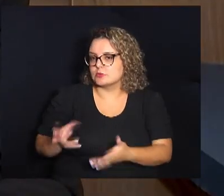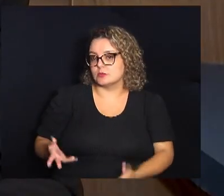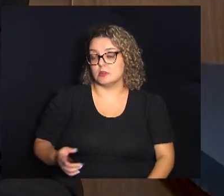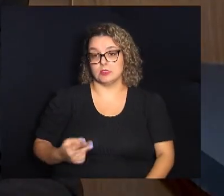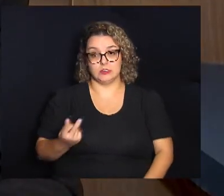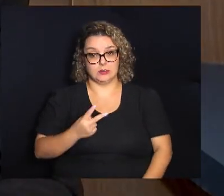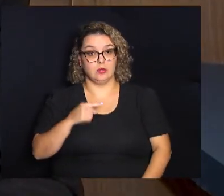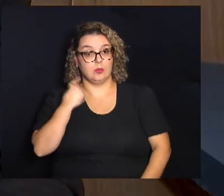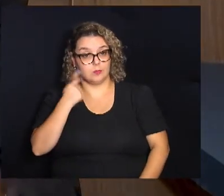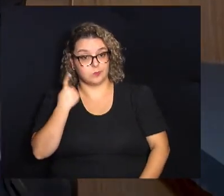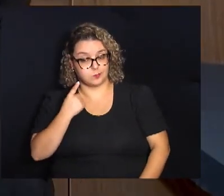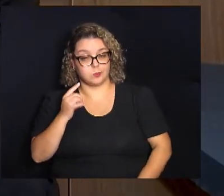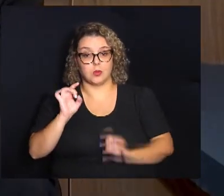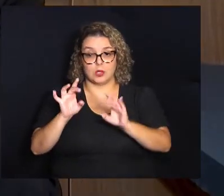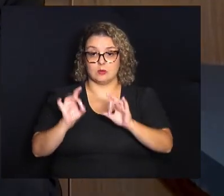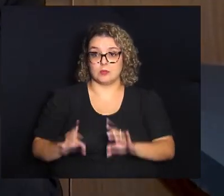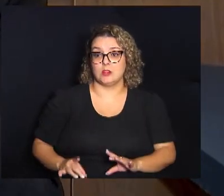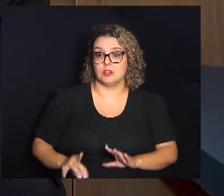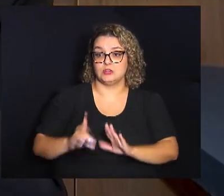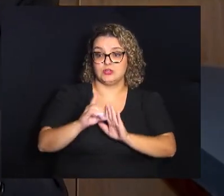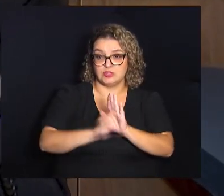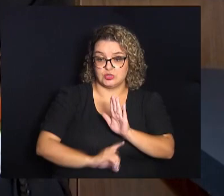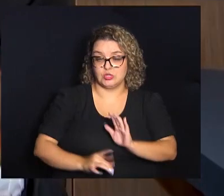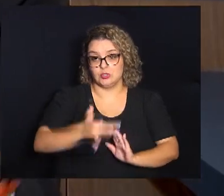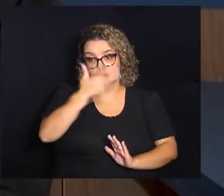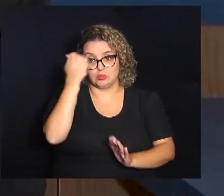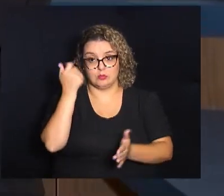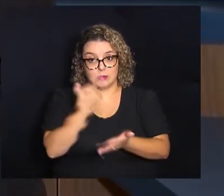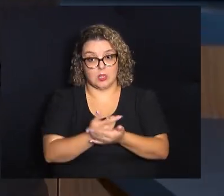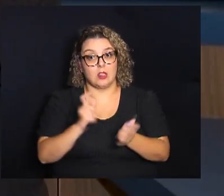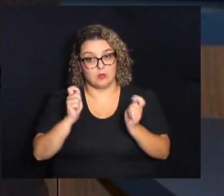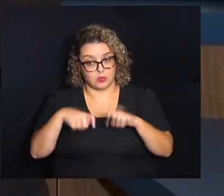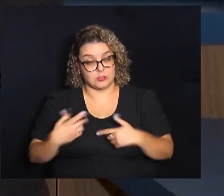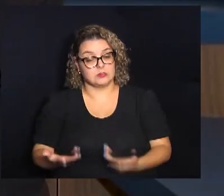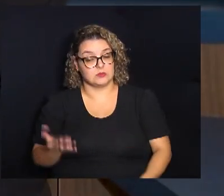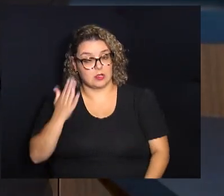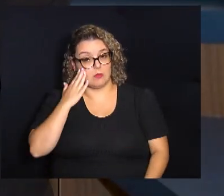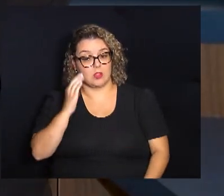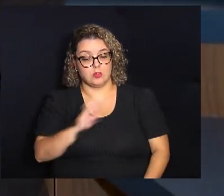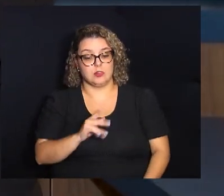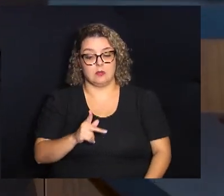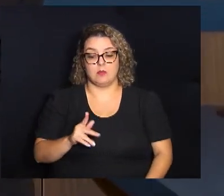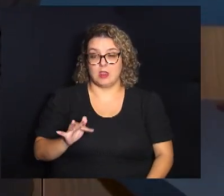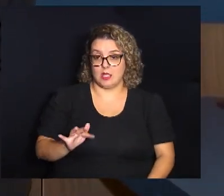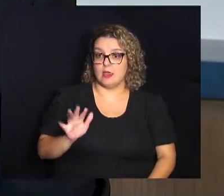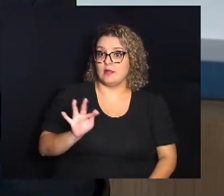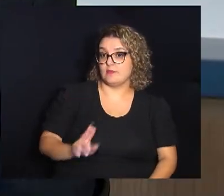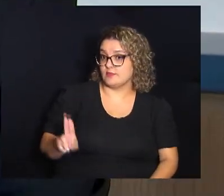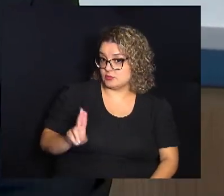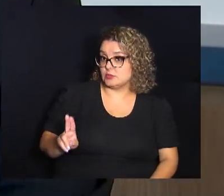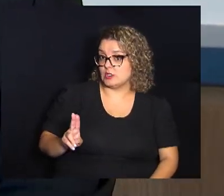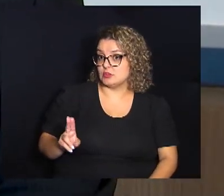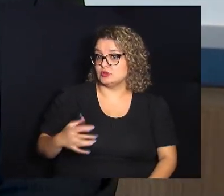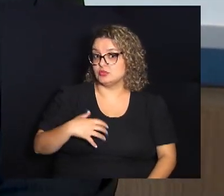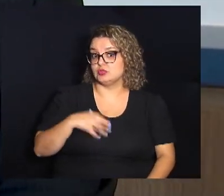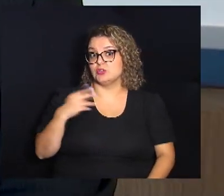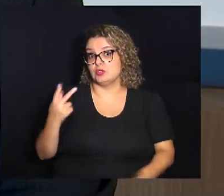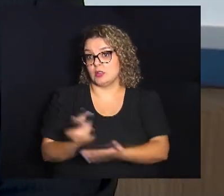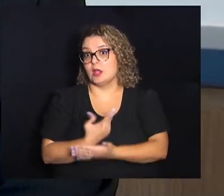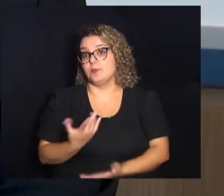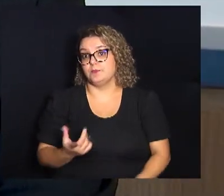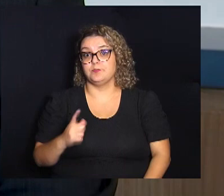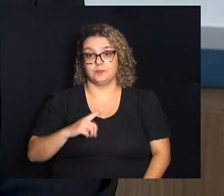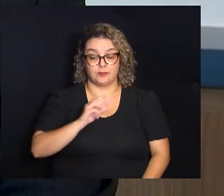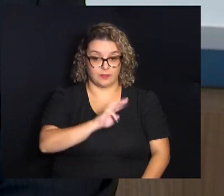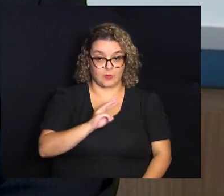que é especialista em direito do consumidor, é possível saber se o CPF está sendo utilizado de forma indevida. Existem